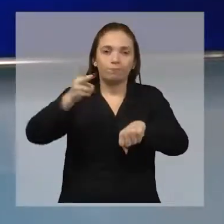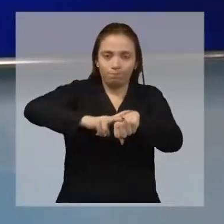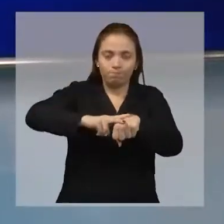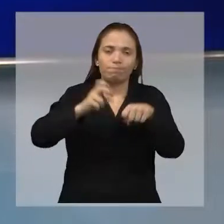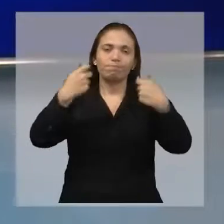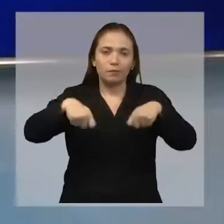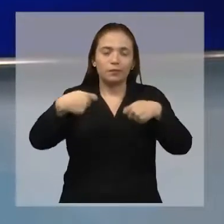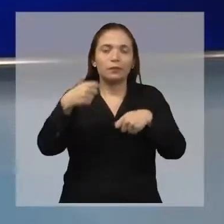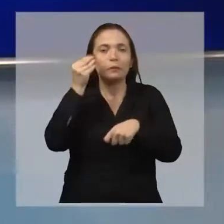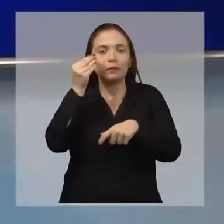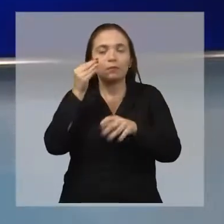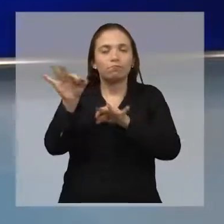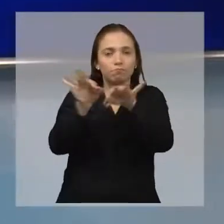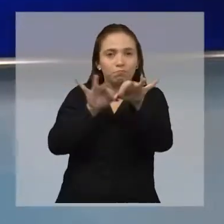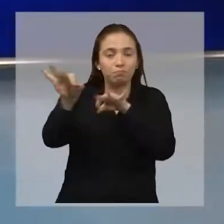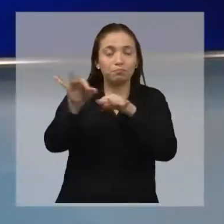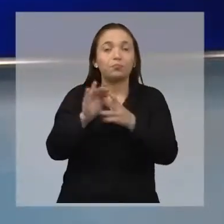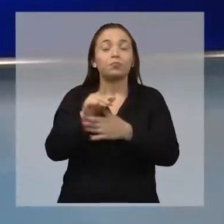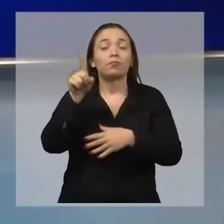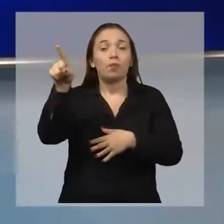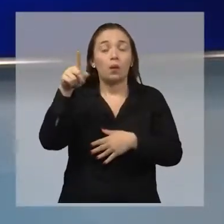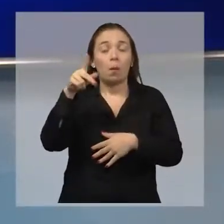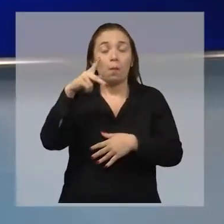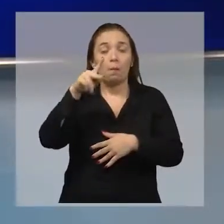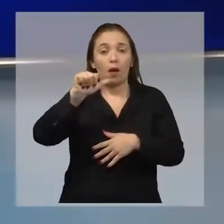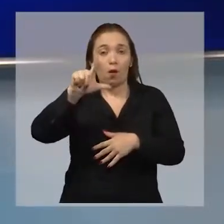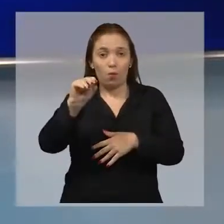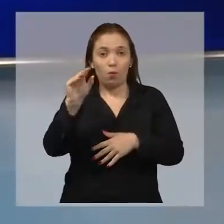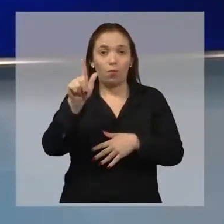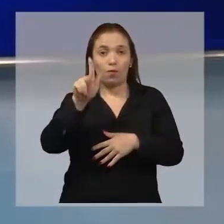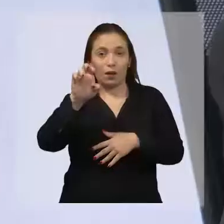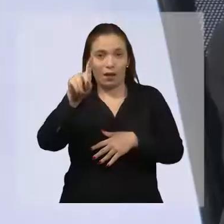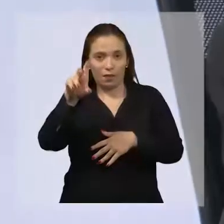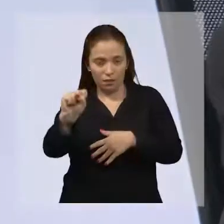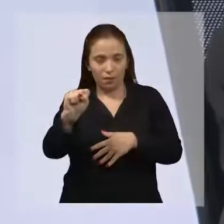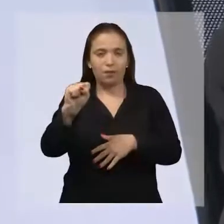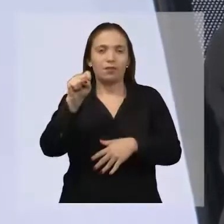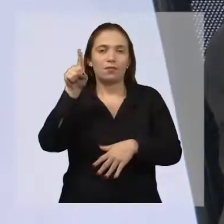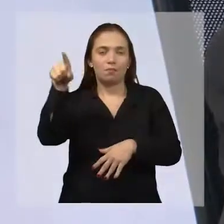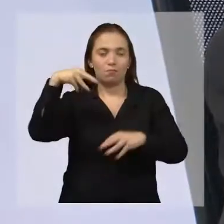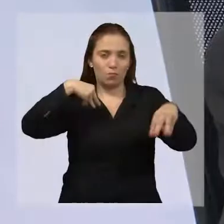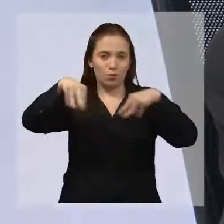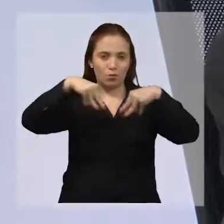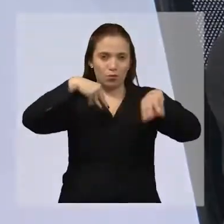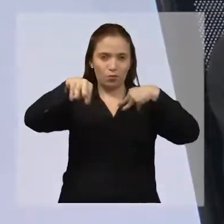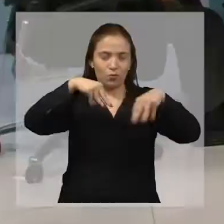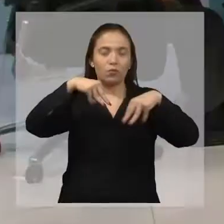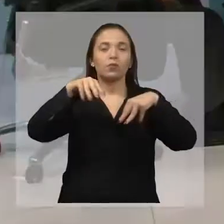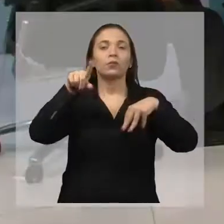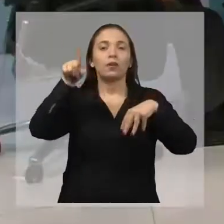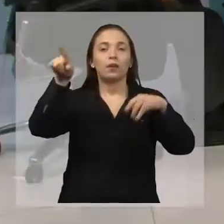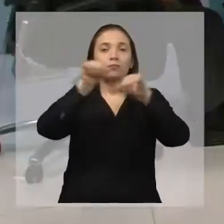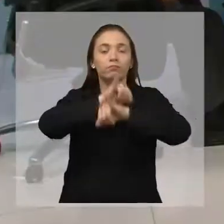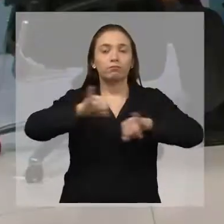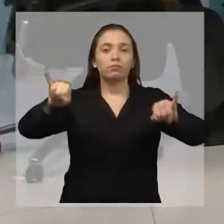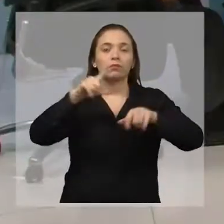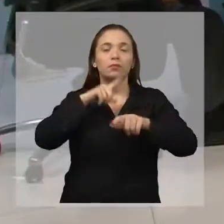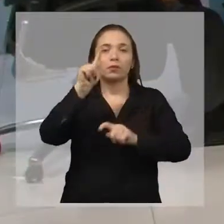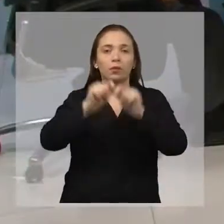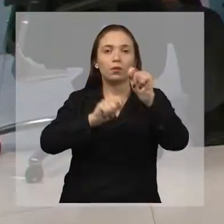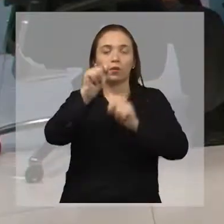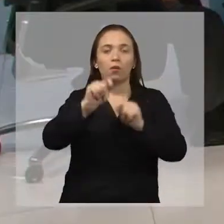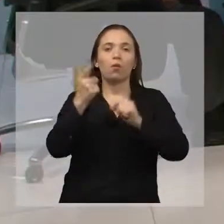e abriu o diálogo com os partidos e começou por aquilo que representa de mais